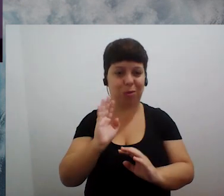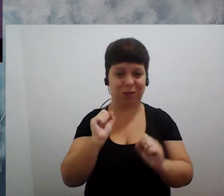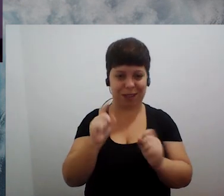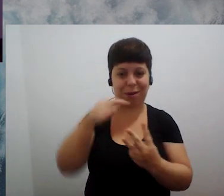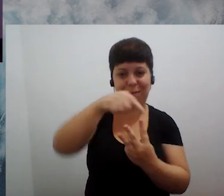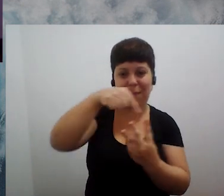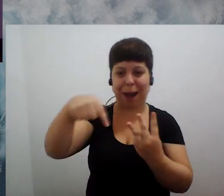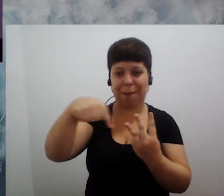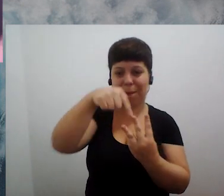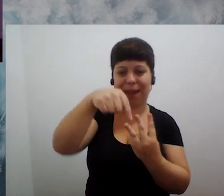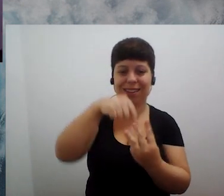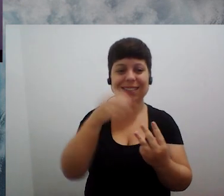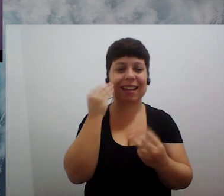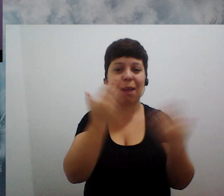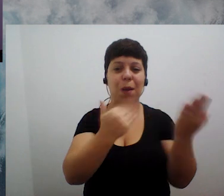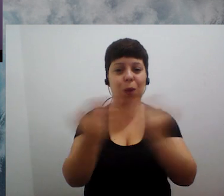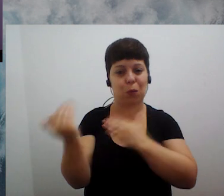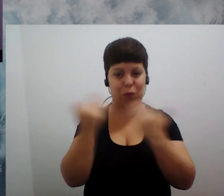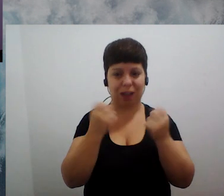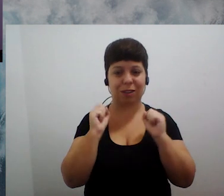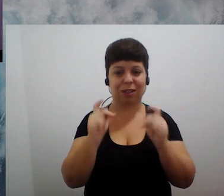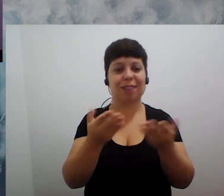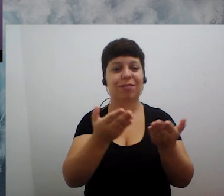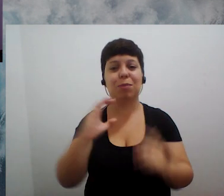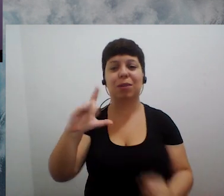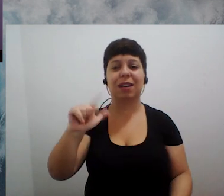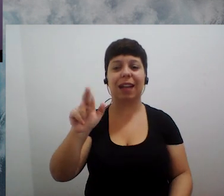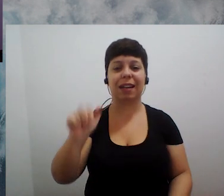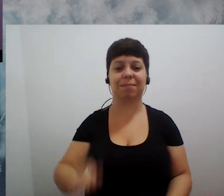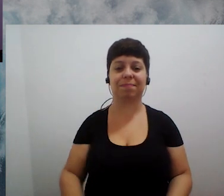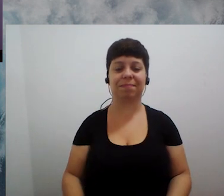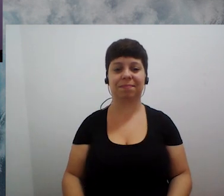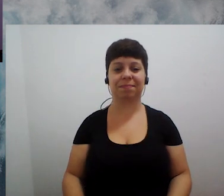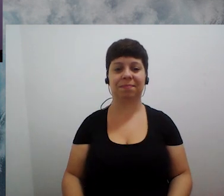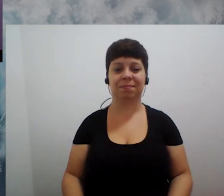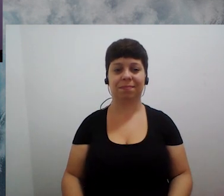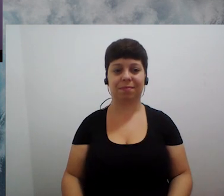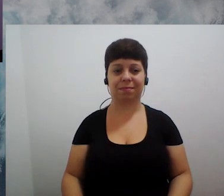gente embaralha tudo aqui e a gente vai, na verdade, ter uma conversa entre todos nós. Manda ver, Clara.